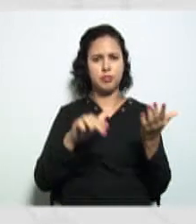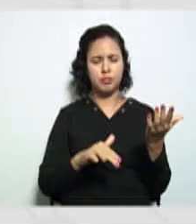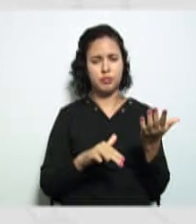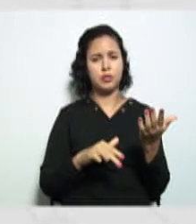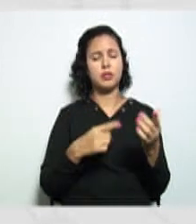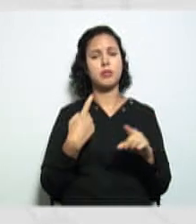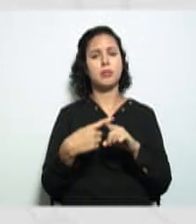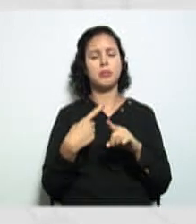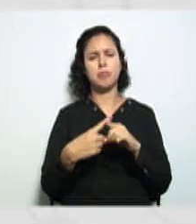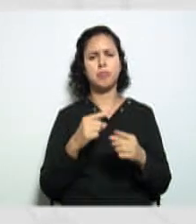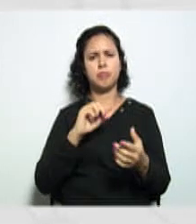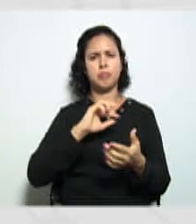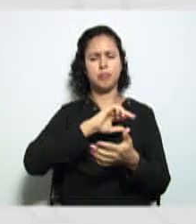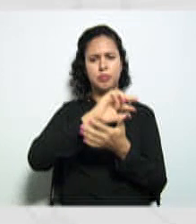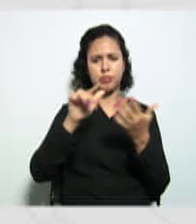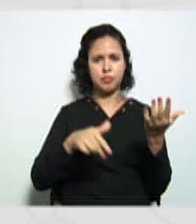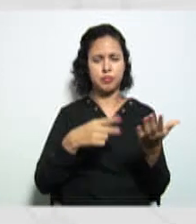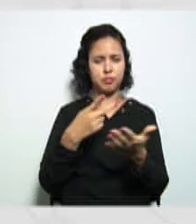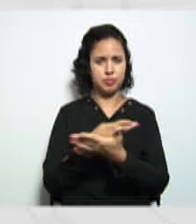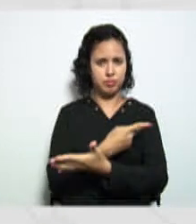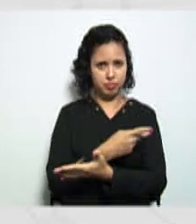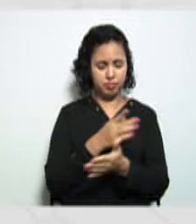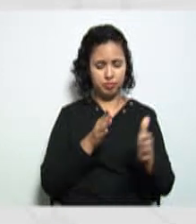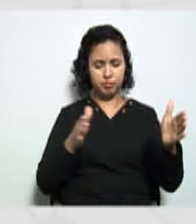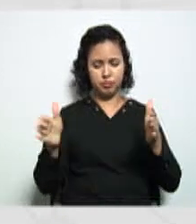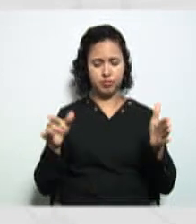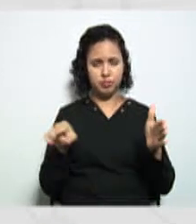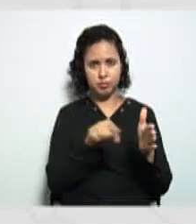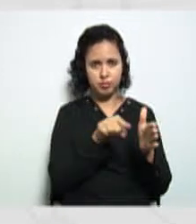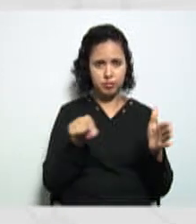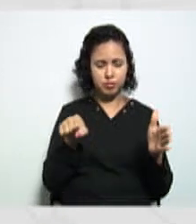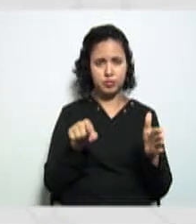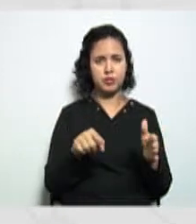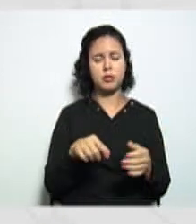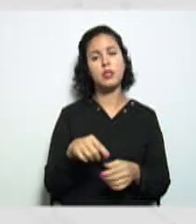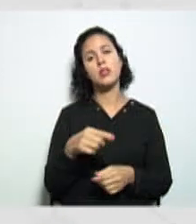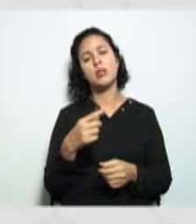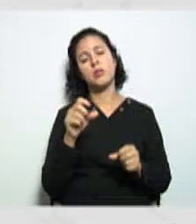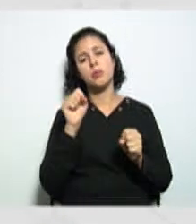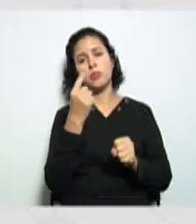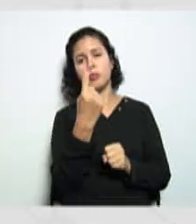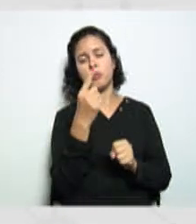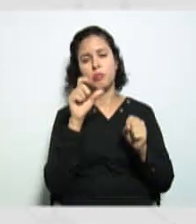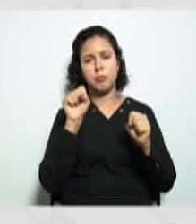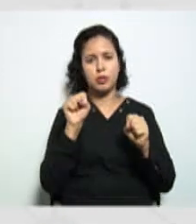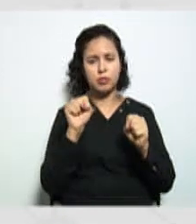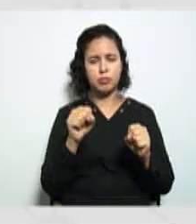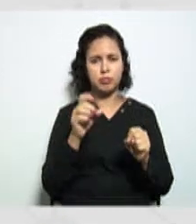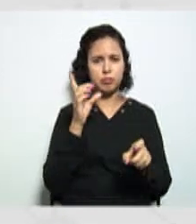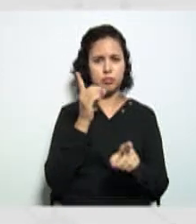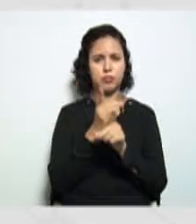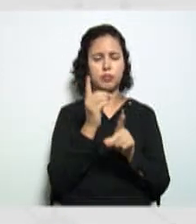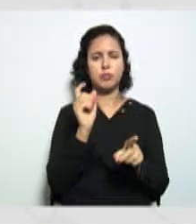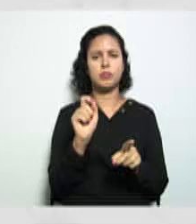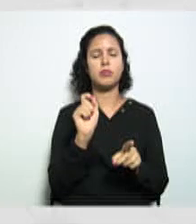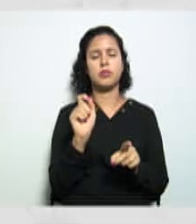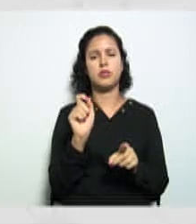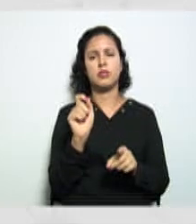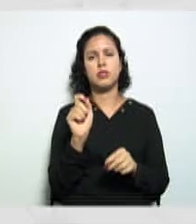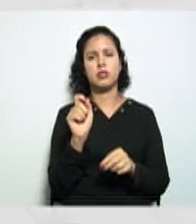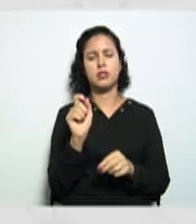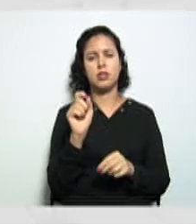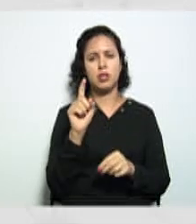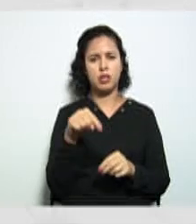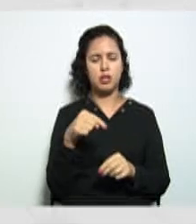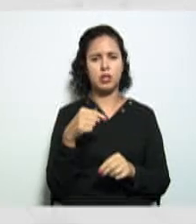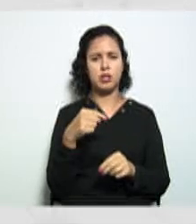coisas ocorrem nesse período. Uma das coisas que podem ser identificadas nesse período está relacionada